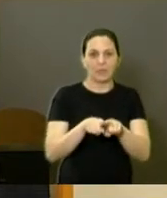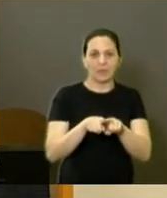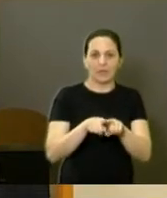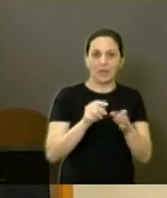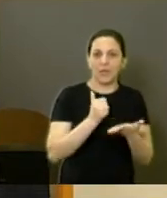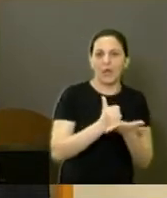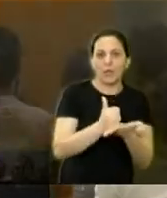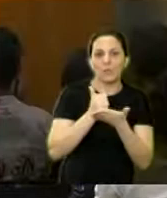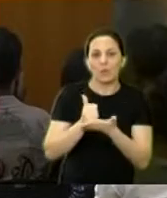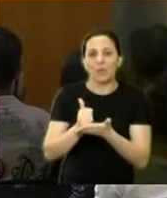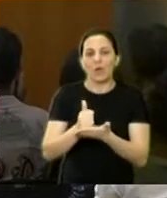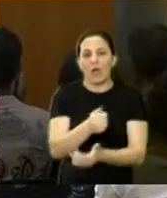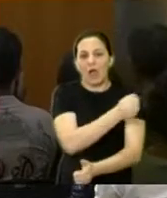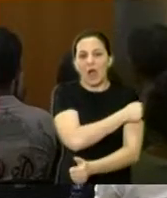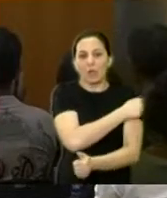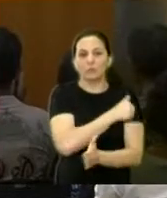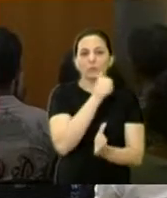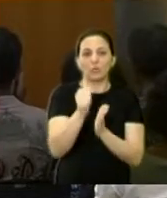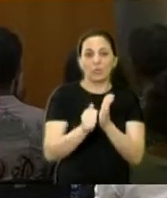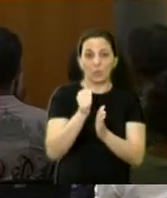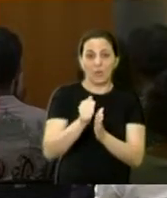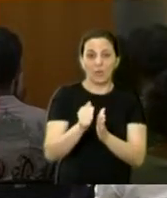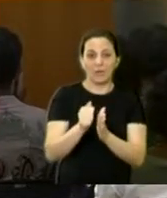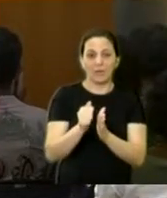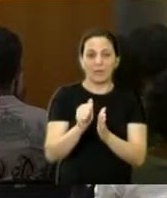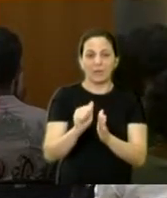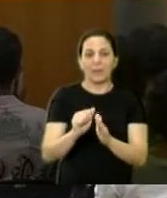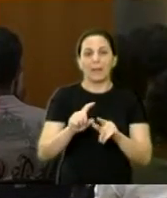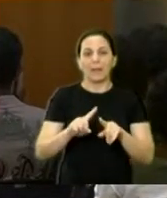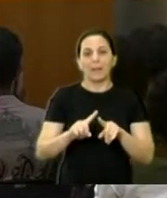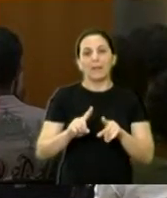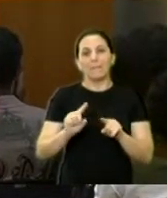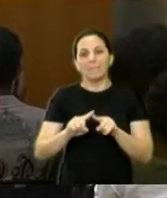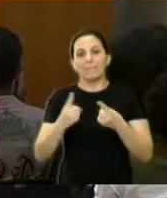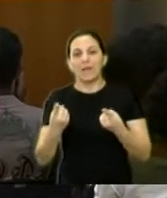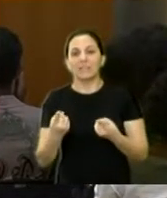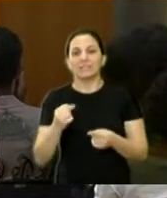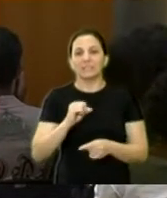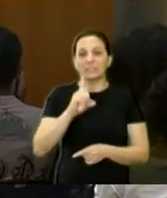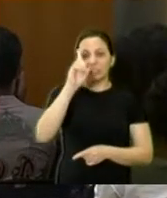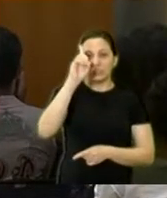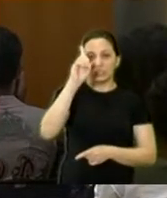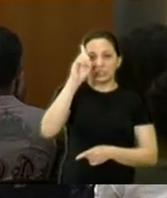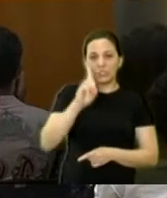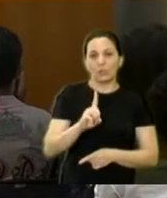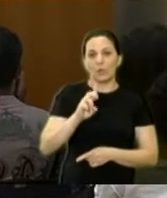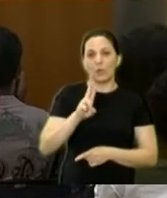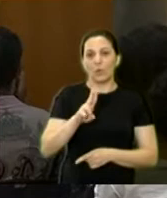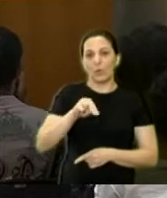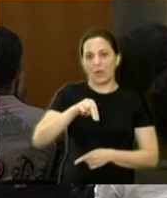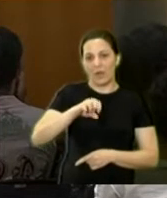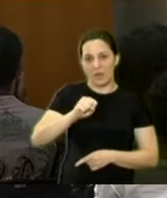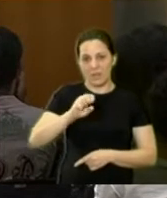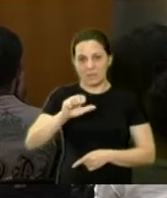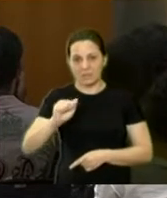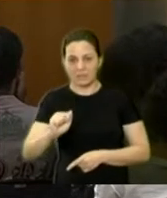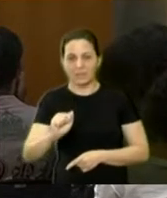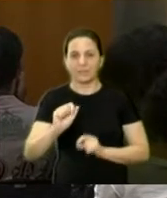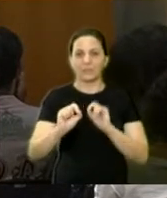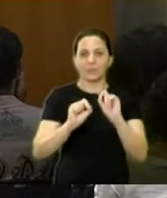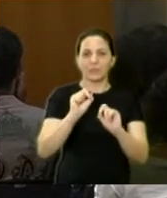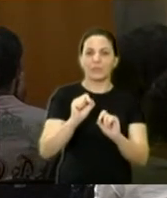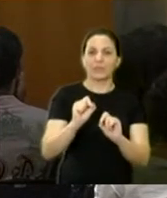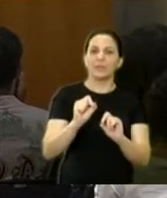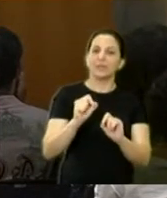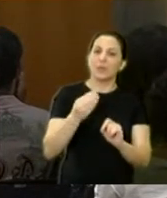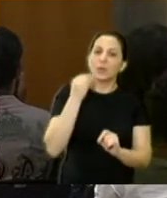luta dos estudantes de Araraquara, mesmo sem ser um estudante, né? Quando eu era da diretoria da UMESA, meu pai já não estudava há alguns anos, e mesmo